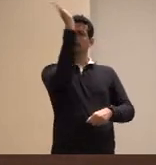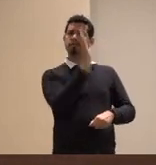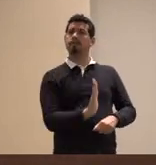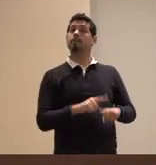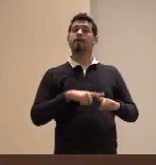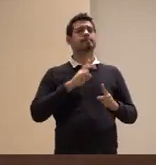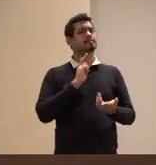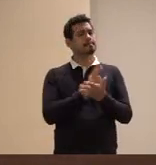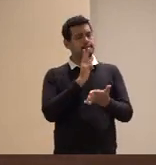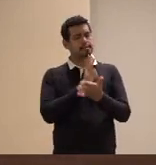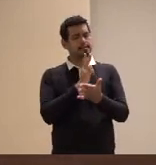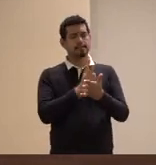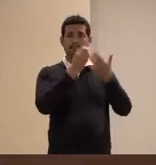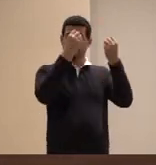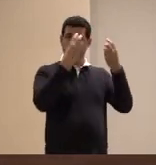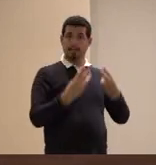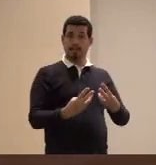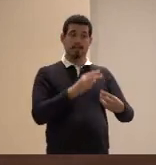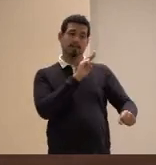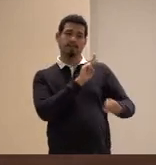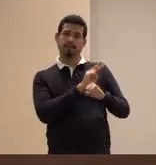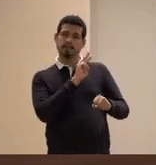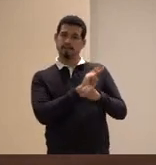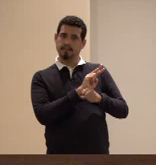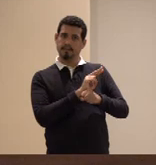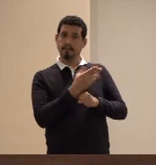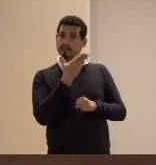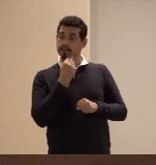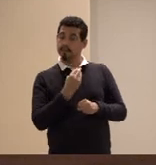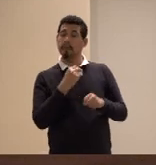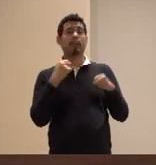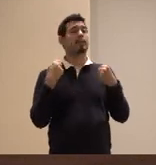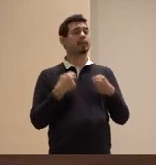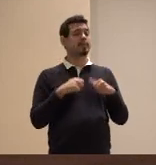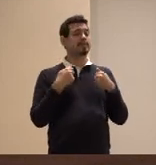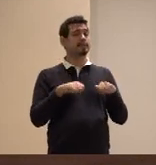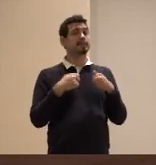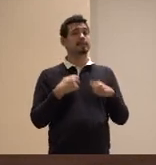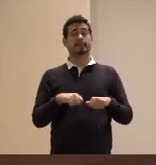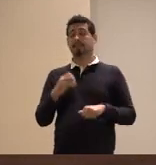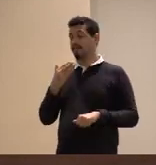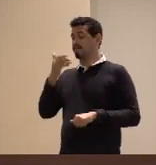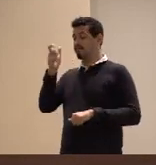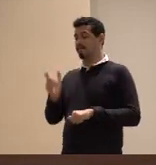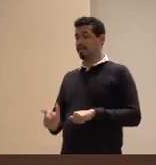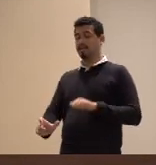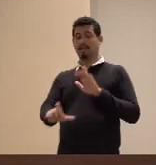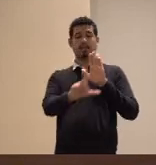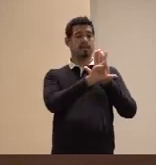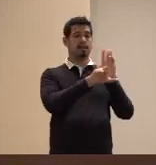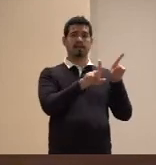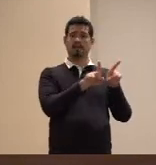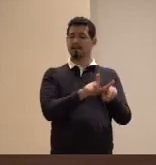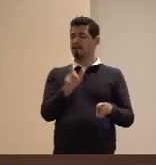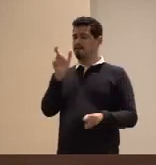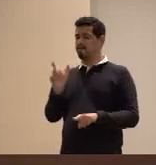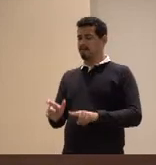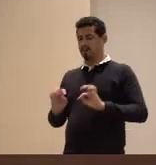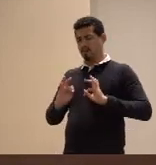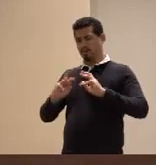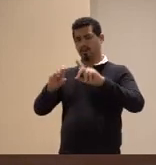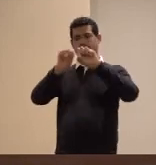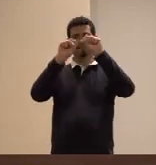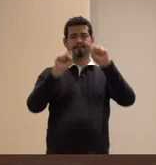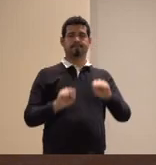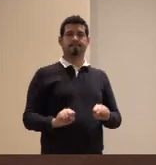ele sempre dizia que a proteção do menino ela precisa estar à frente da lei e à frente de todo o